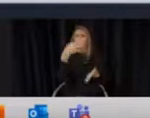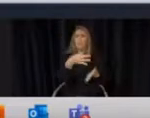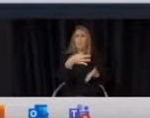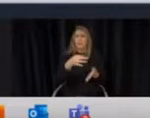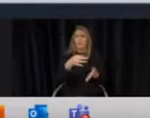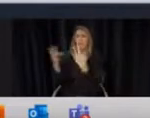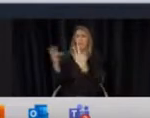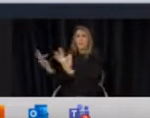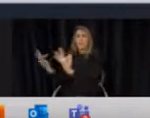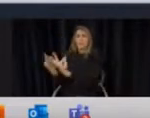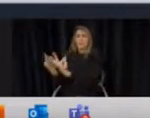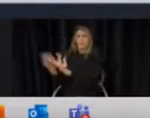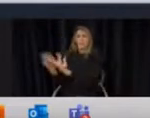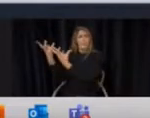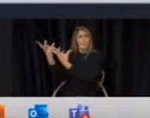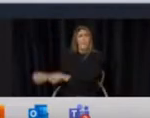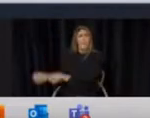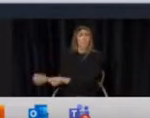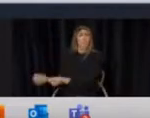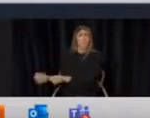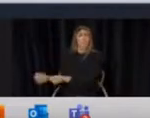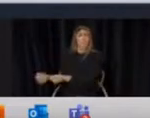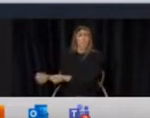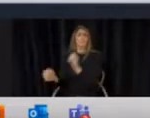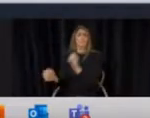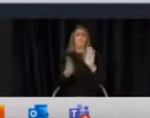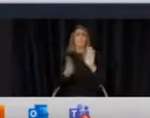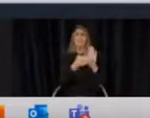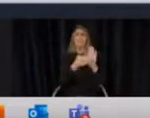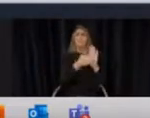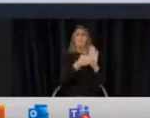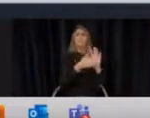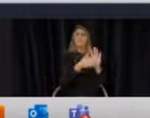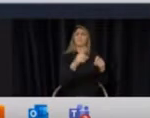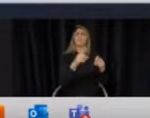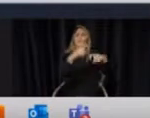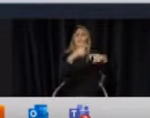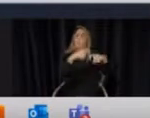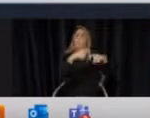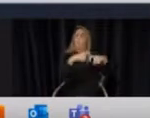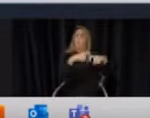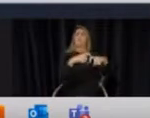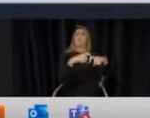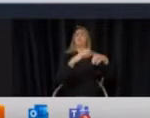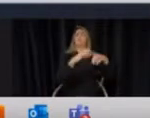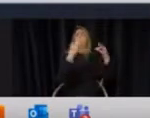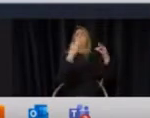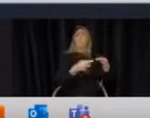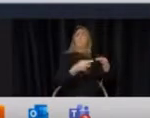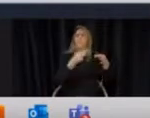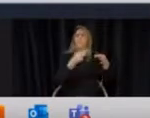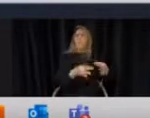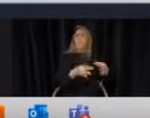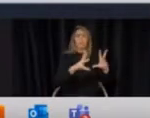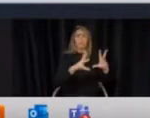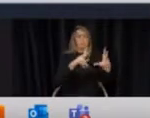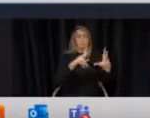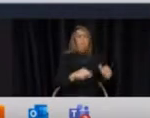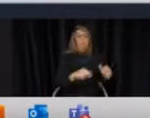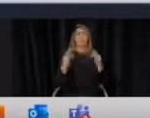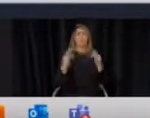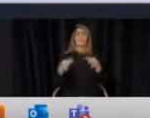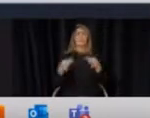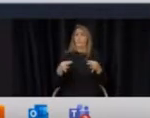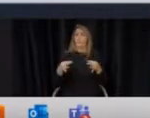o termo médico falando que o paciente estava em morte cefálica com os exames que foram realizados para se constatar a morte cefálica, tem os